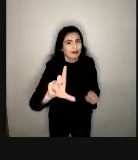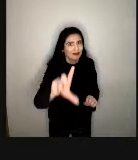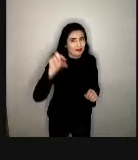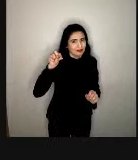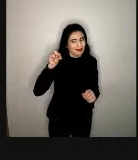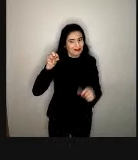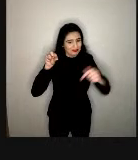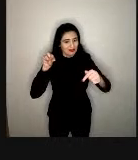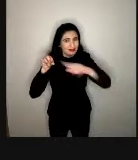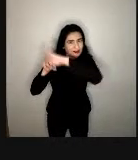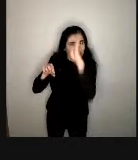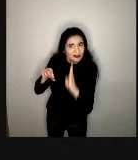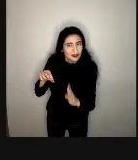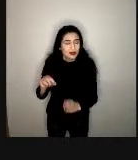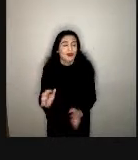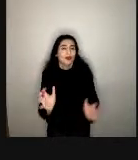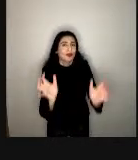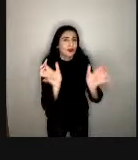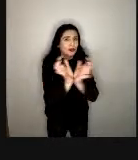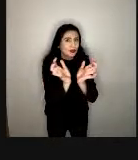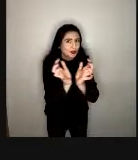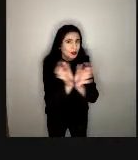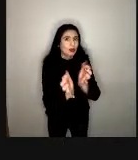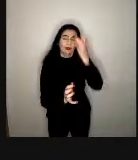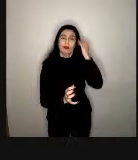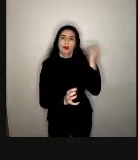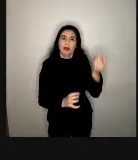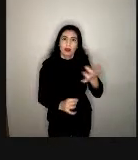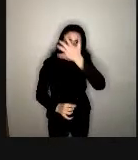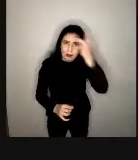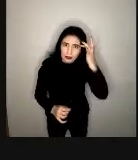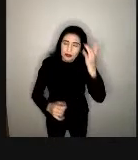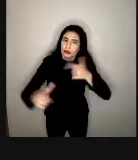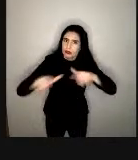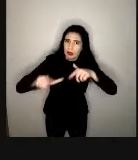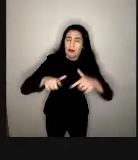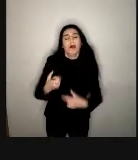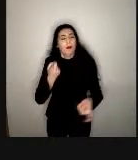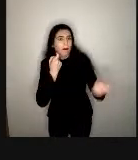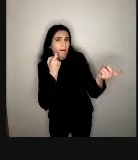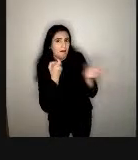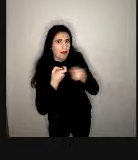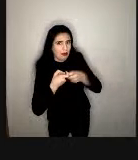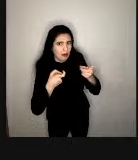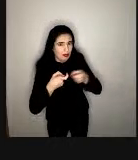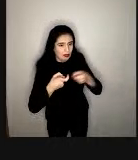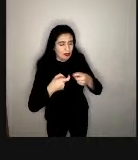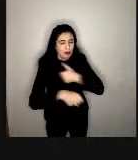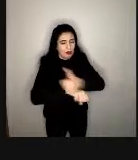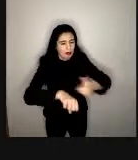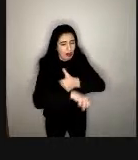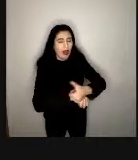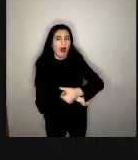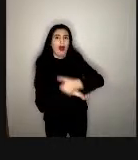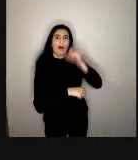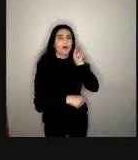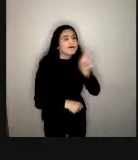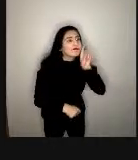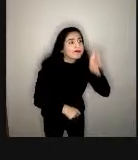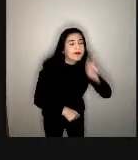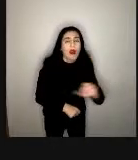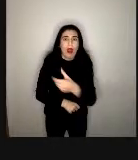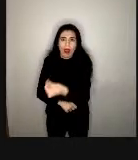com uma equipe pequena do Einstein também, que fez outro trabalho, mas o nosso trabalho era junto com o público, né? E aí a